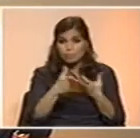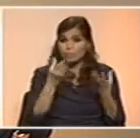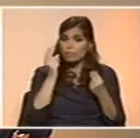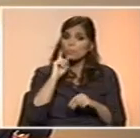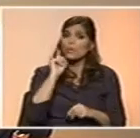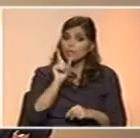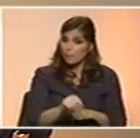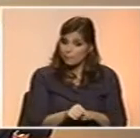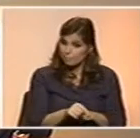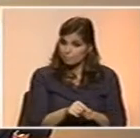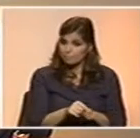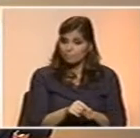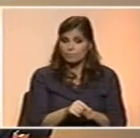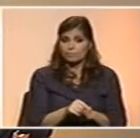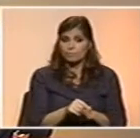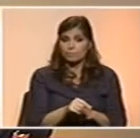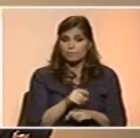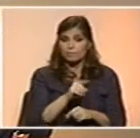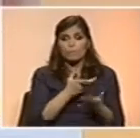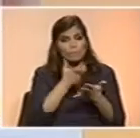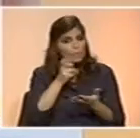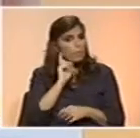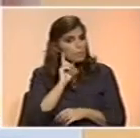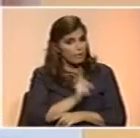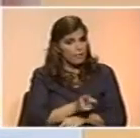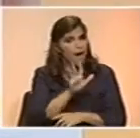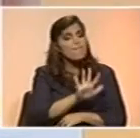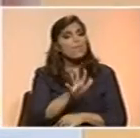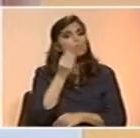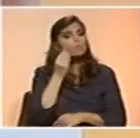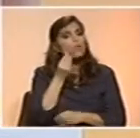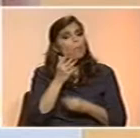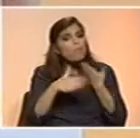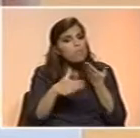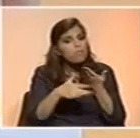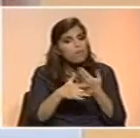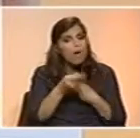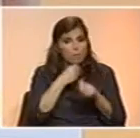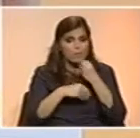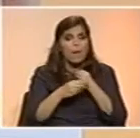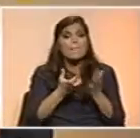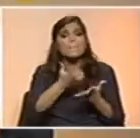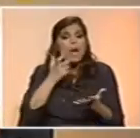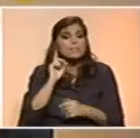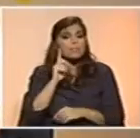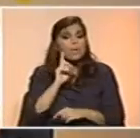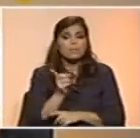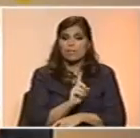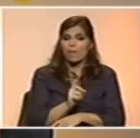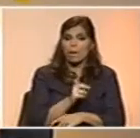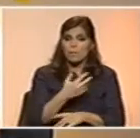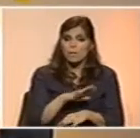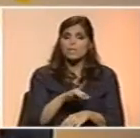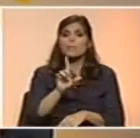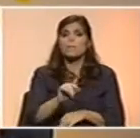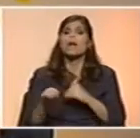importante. Uhum. Portanto, isso é o mais importante, é? A forma como se confeccionam os alimentos? Não é o mais importante, mas eu diria que é